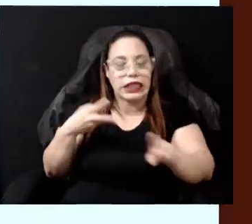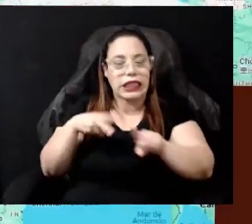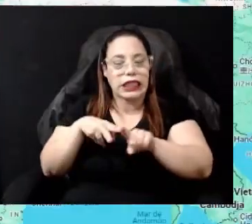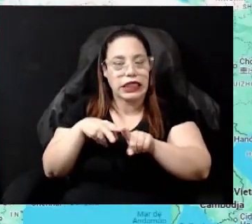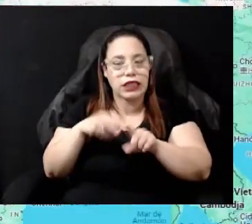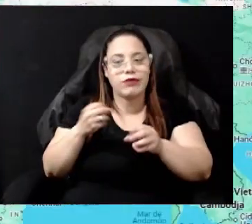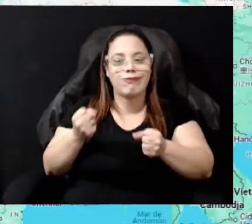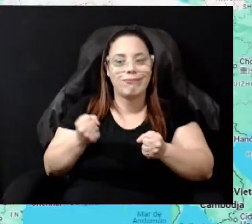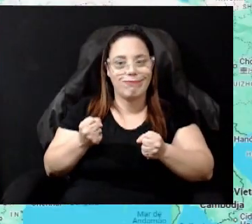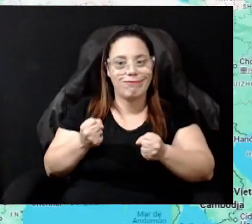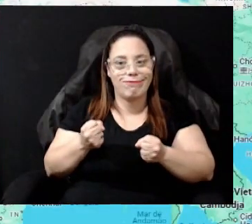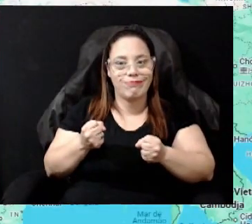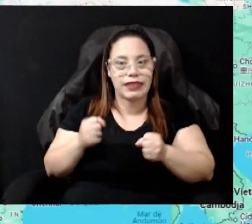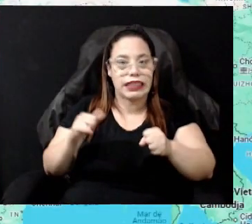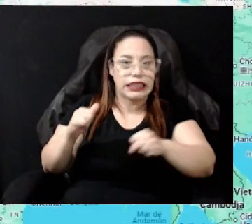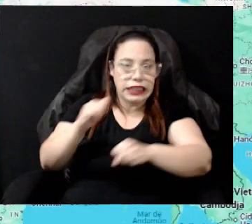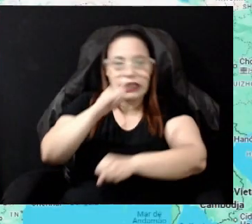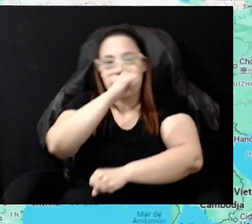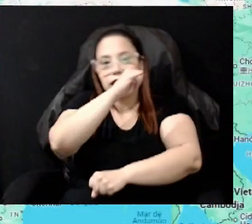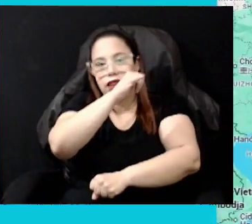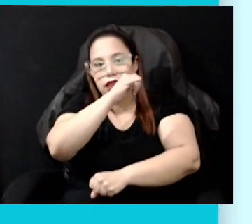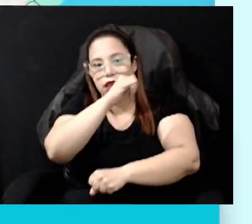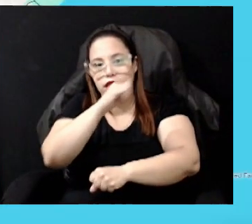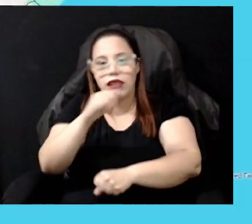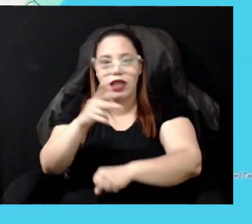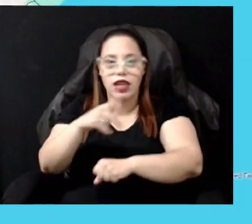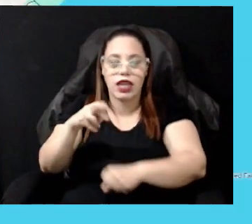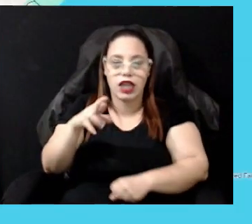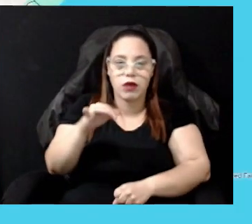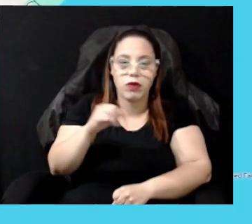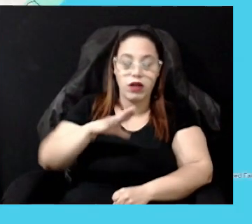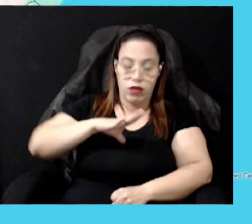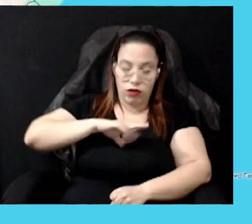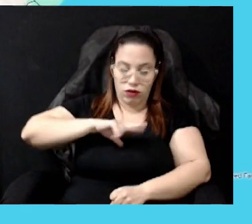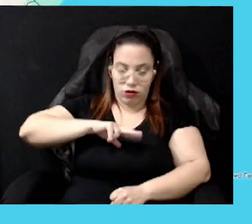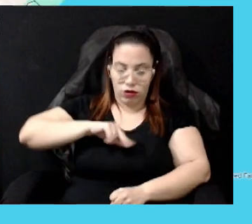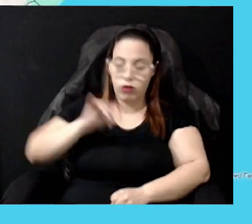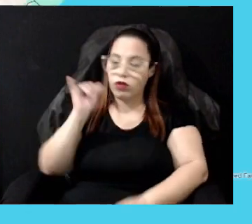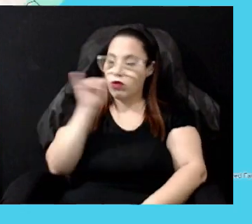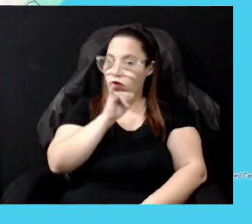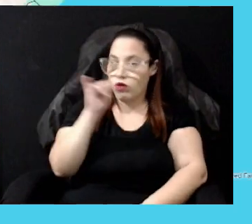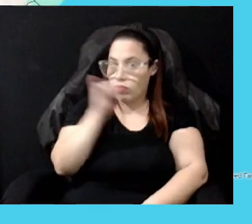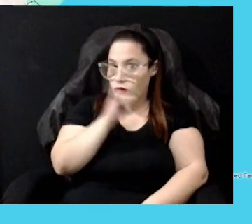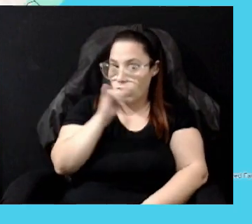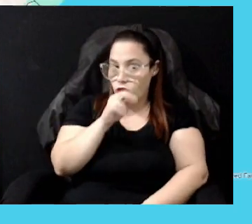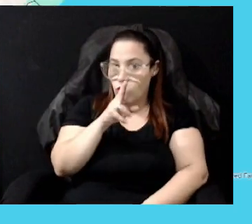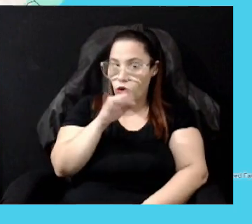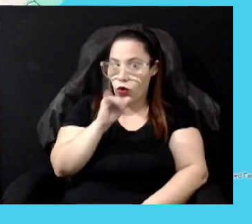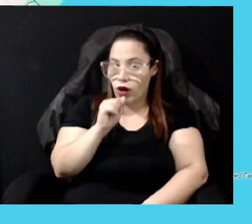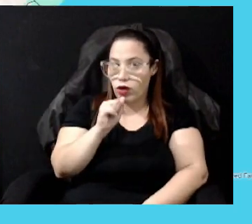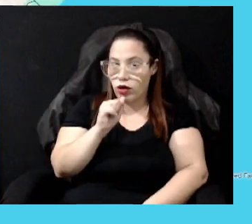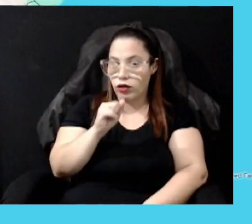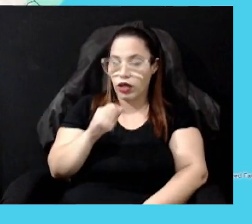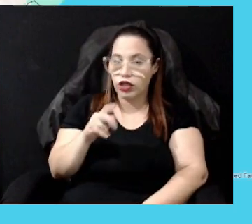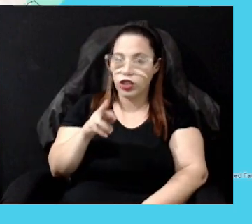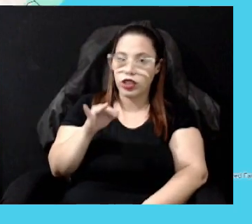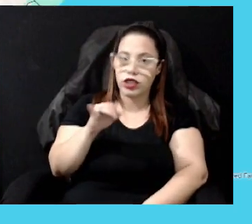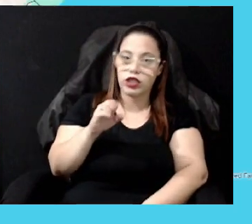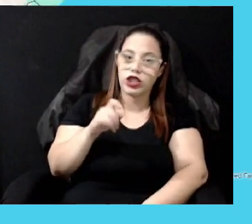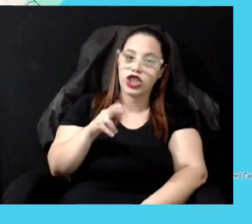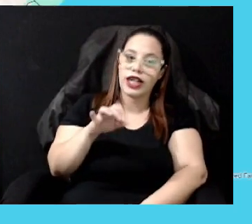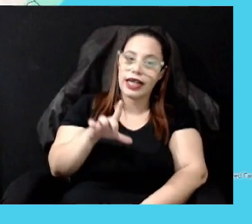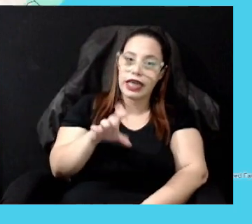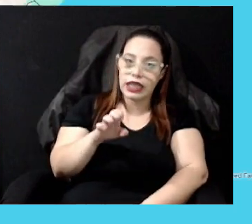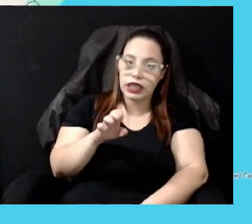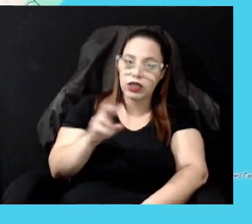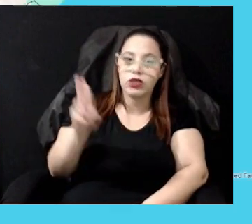aviões. Países como Espanha, Portugal, Itália, Uruguai, Paraguai, Argentina e Chile também utilizam a